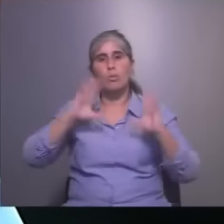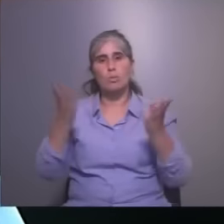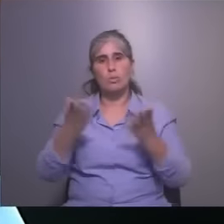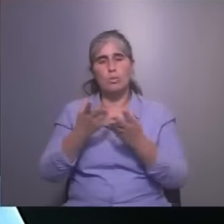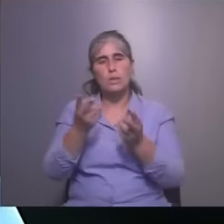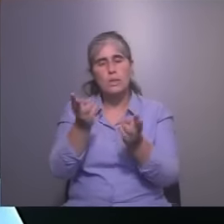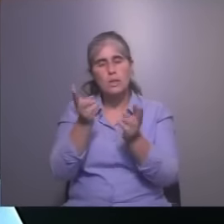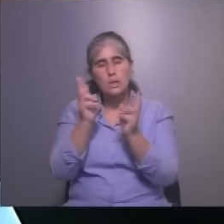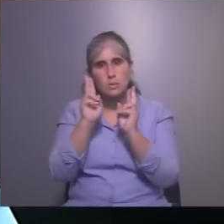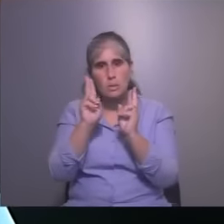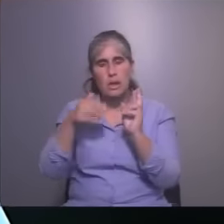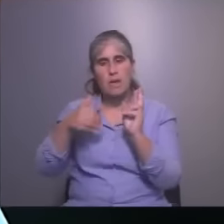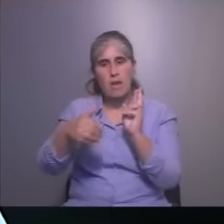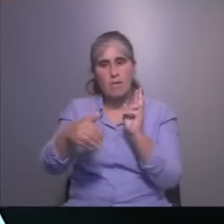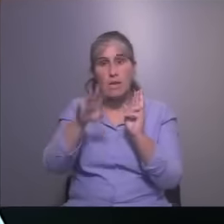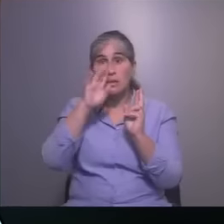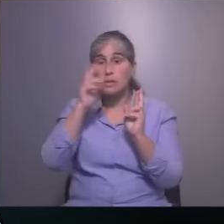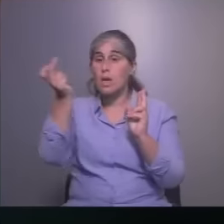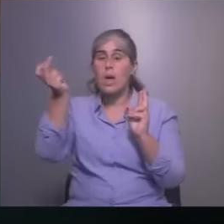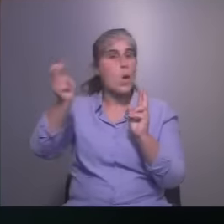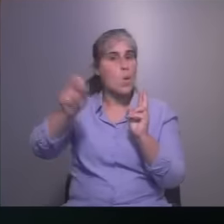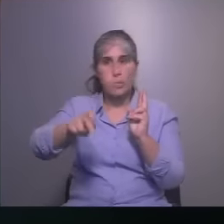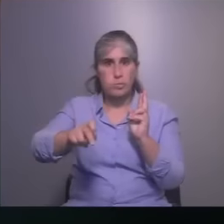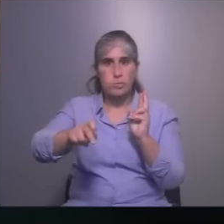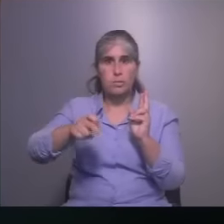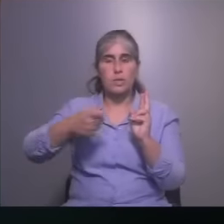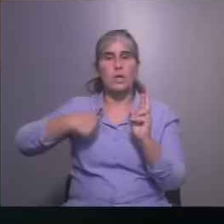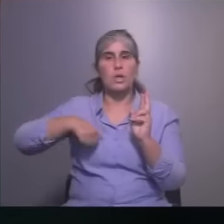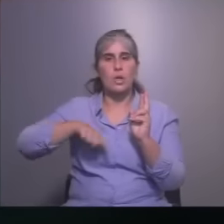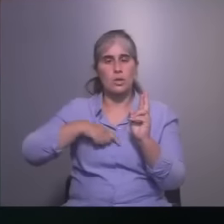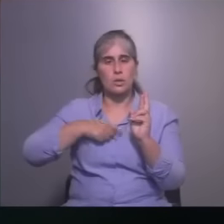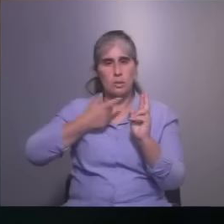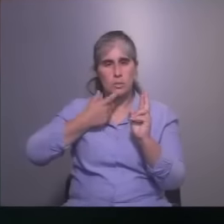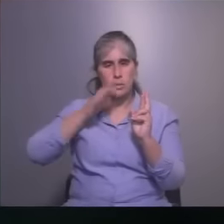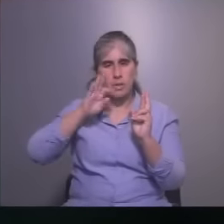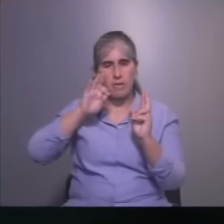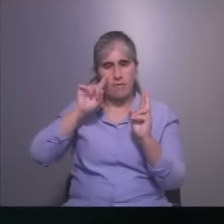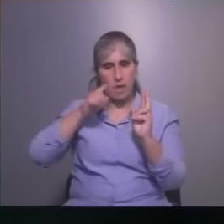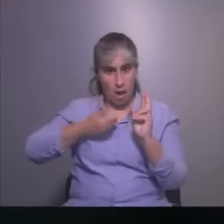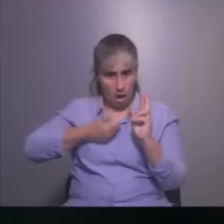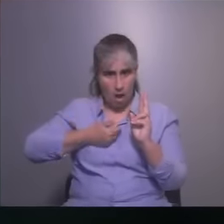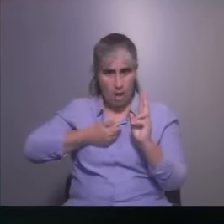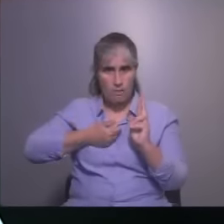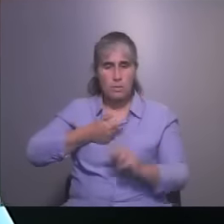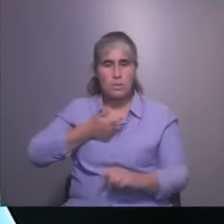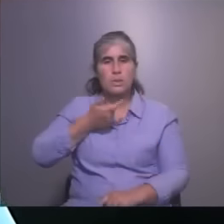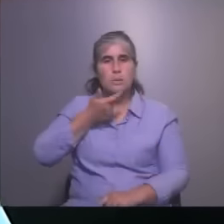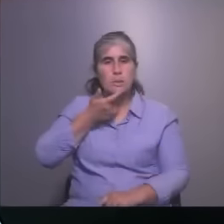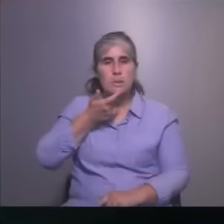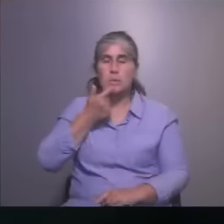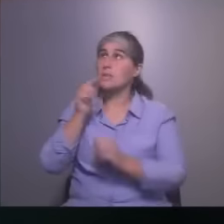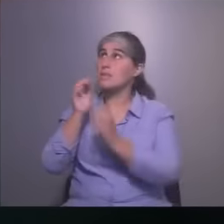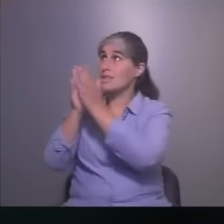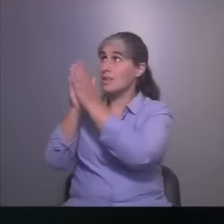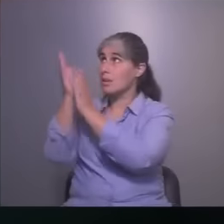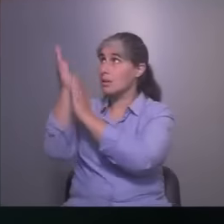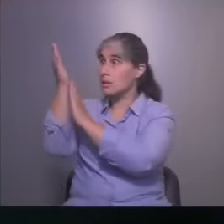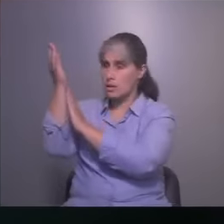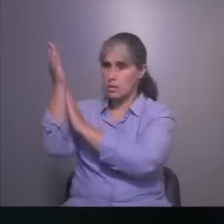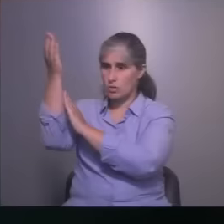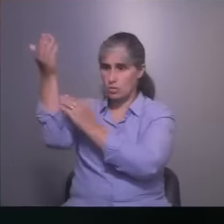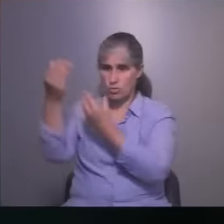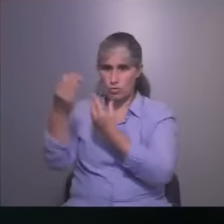que somos, desafiada a ser no mundo sinal de esperança, para que, diante de cada acontecimento, sejamos sempre marcados